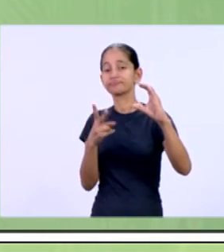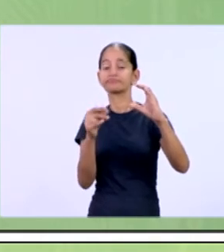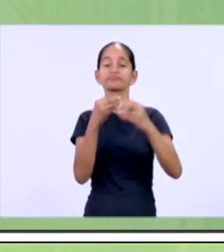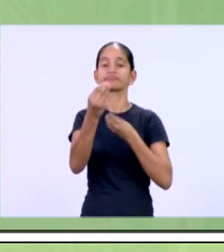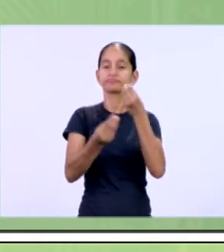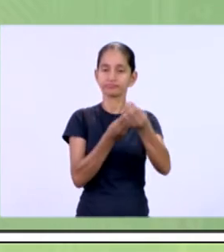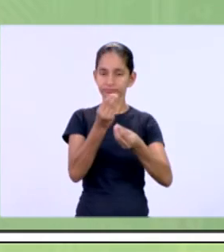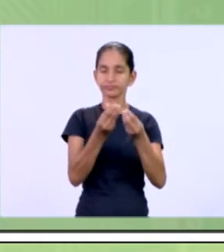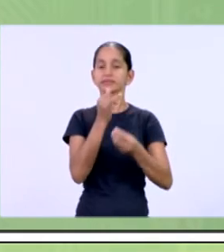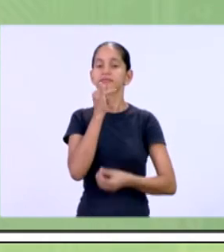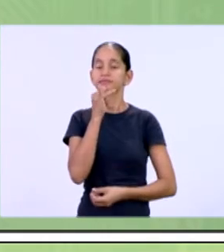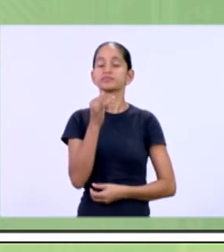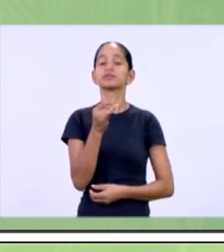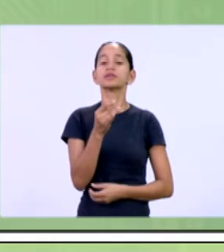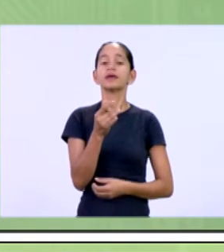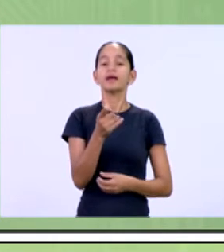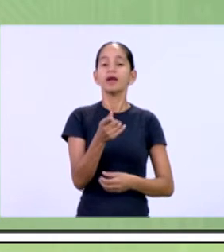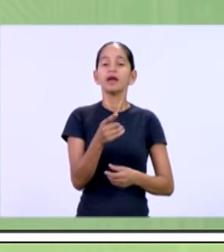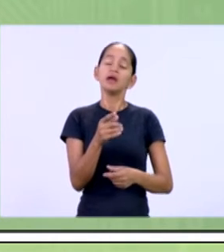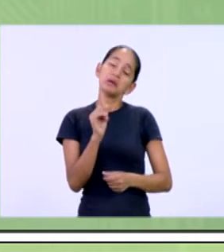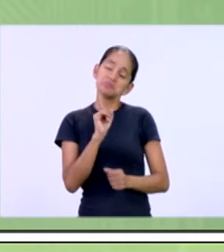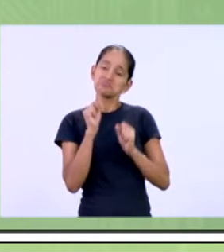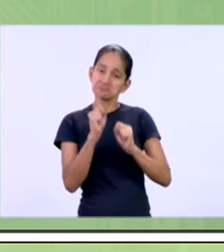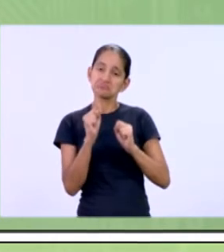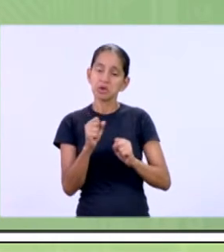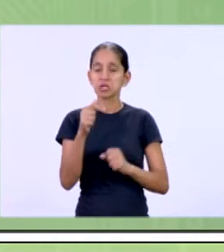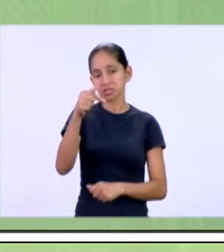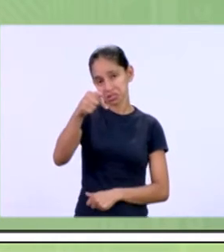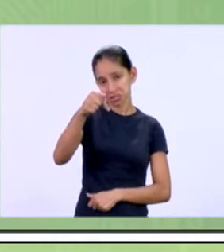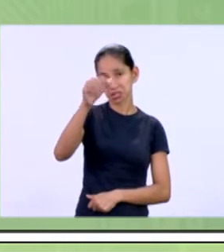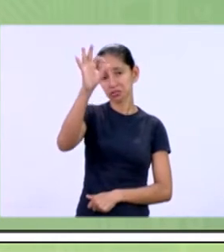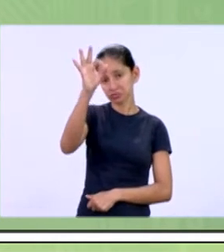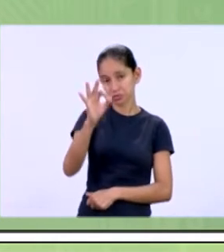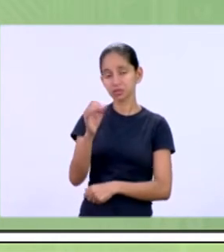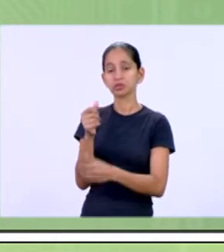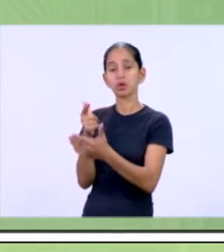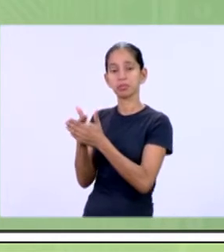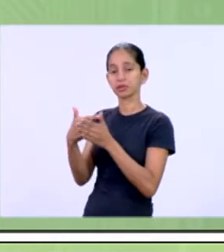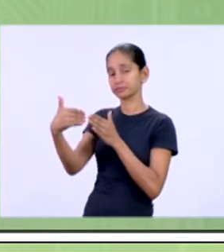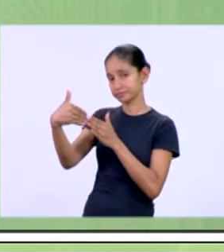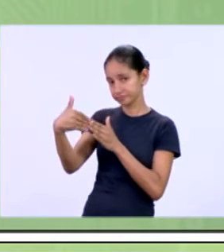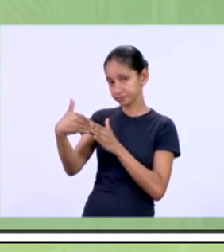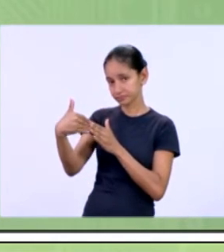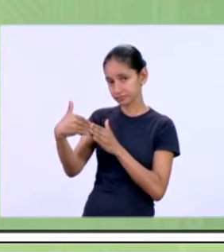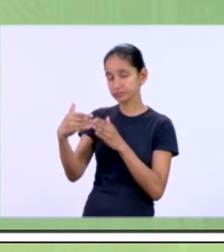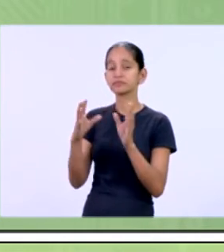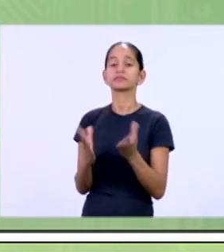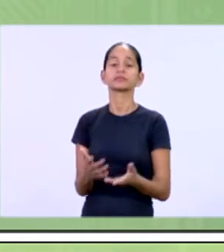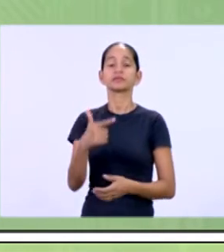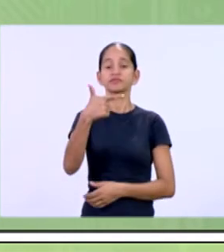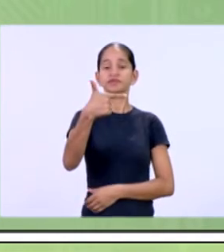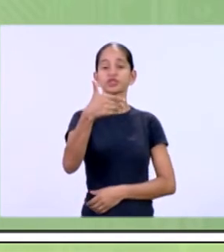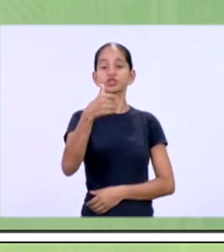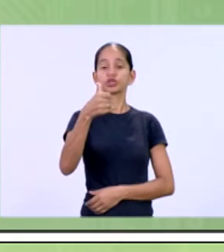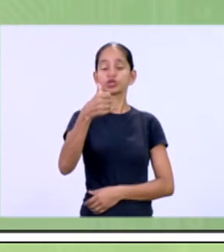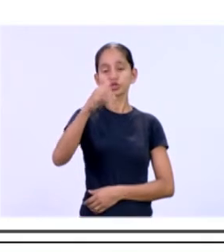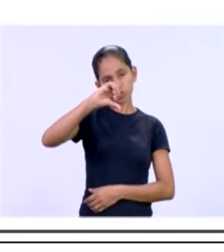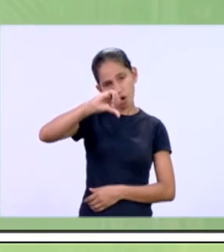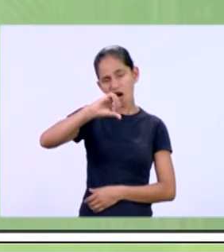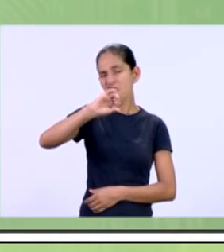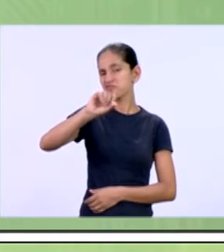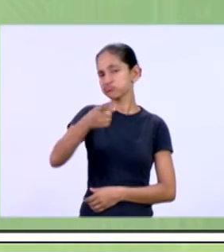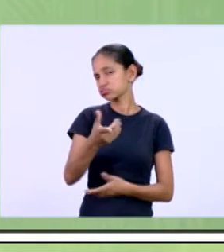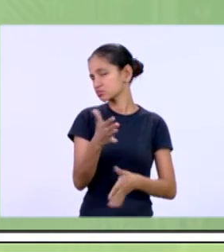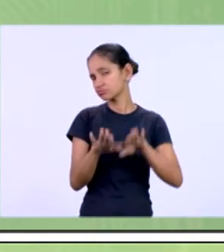Vamos colocar que eu tenho crédito, que eu efetuei a 7%, comprei de outro estado, dá 29.400. Vamos colocar que eu tenho débito